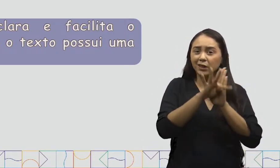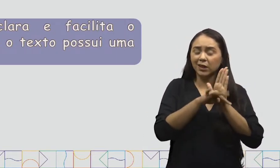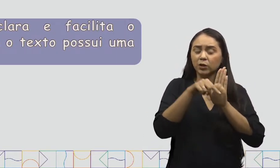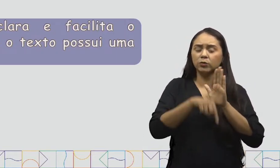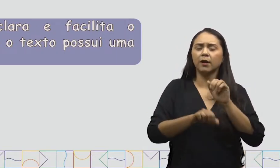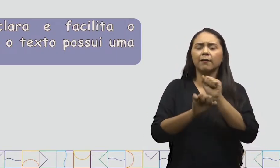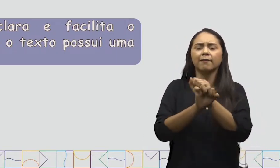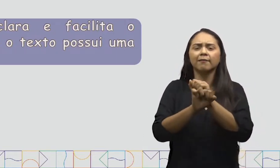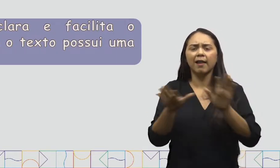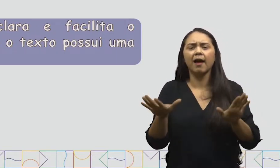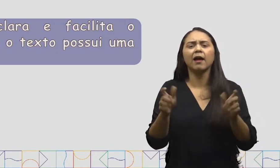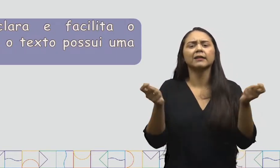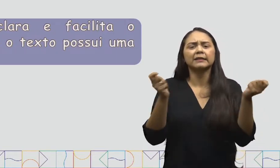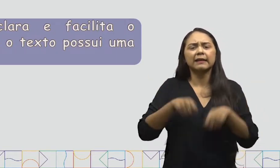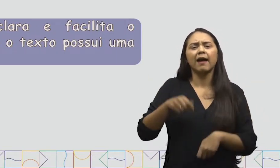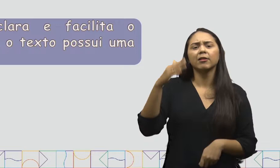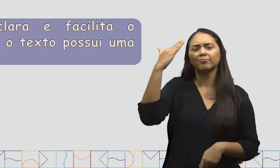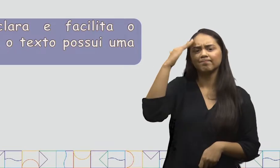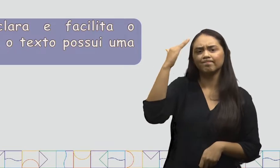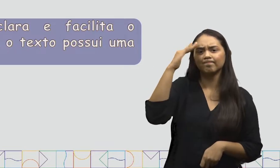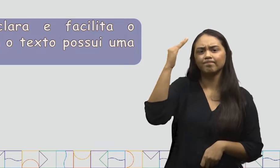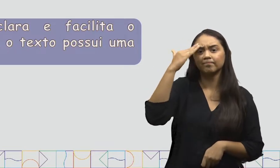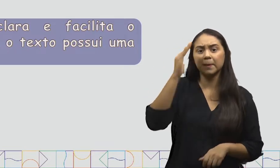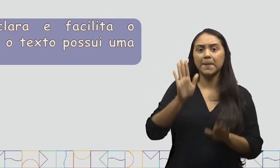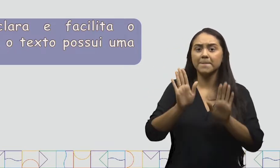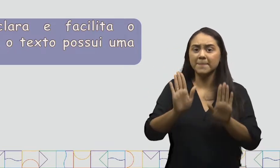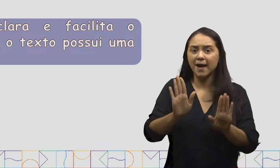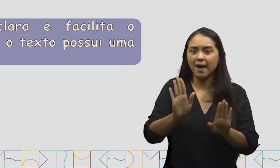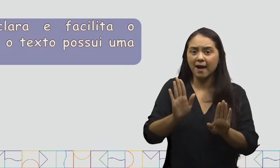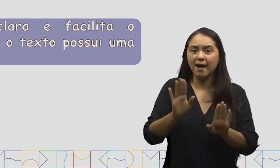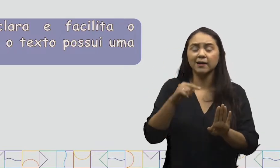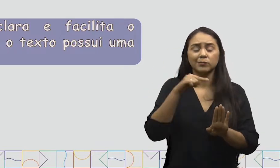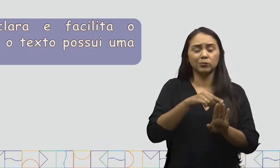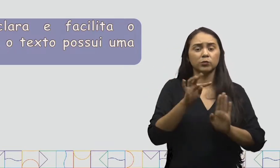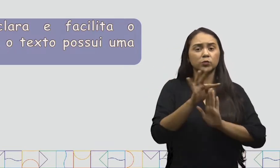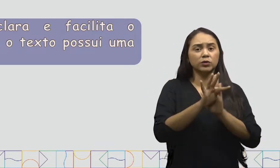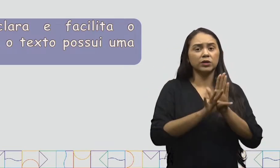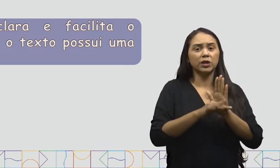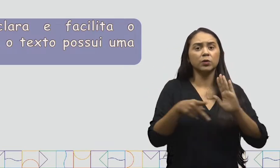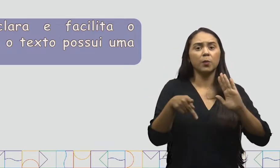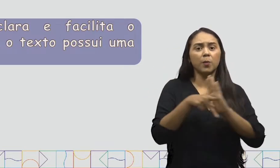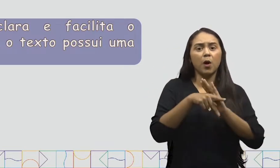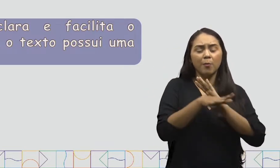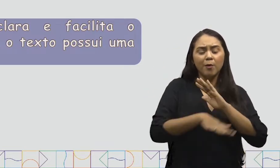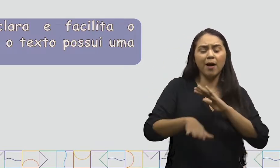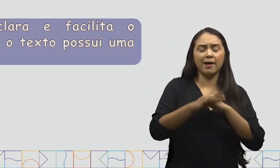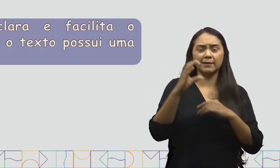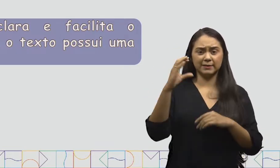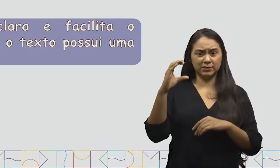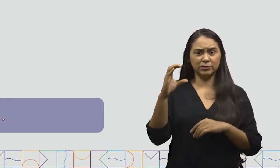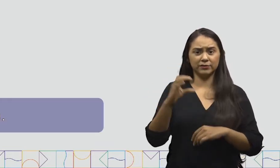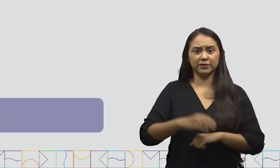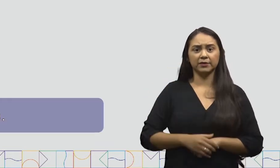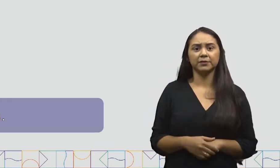clara e facilita o entendimento do texto. Porém, o texto possui uma linguagem